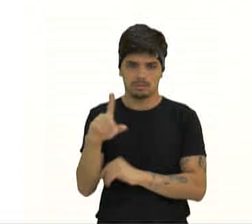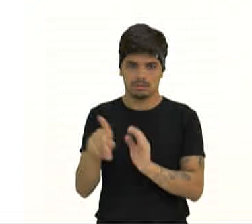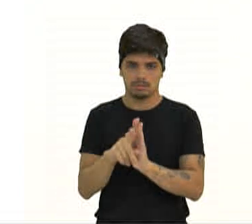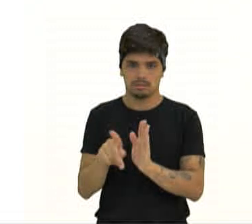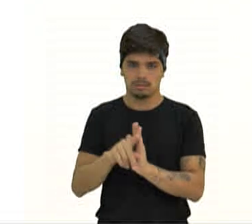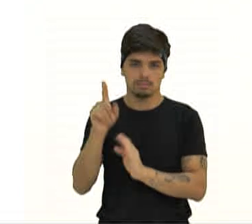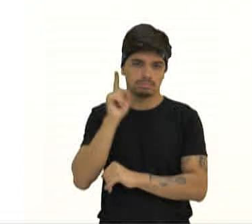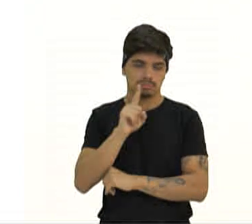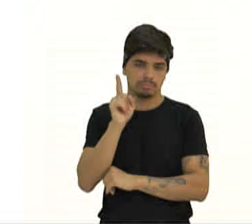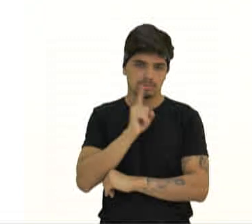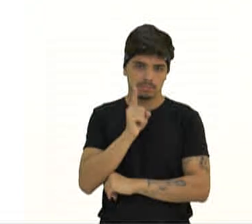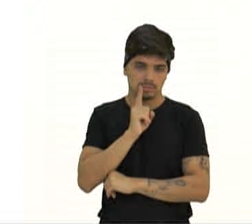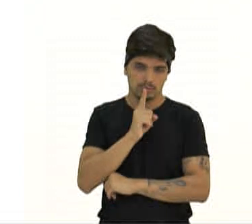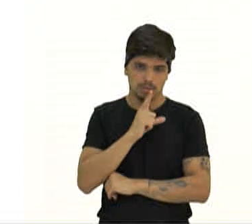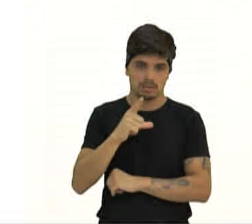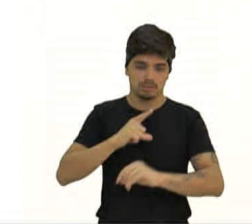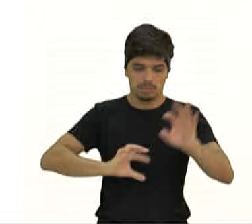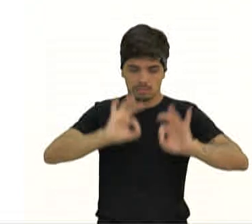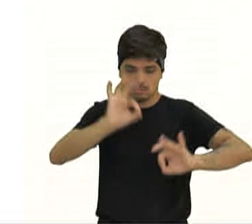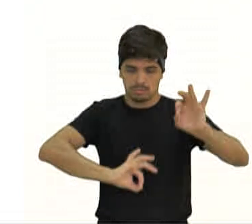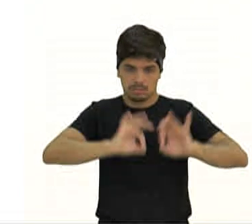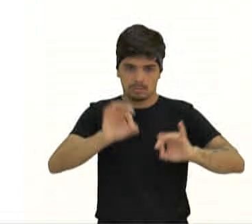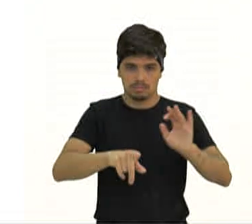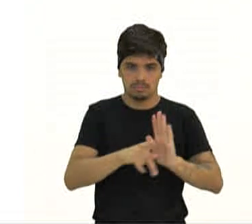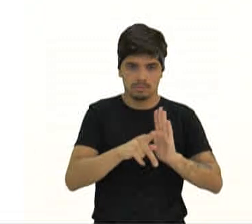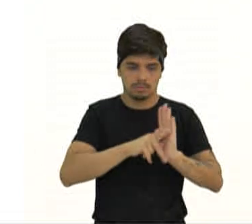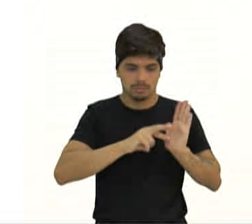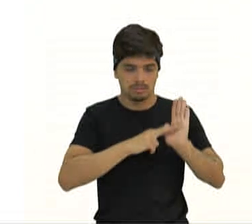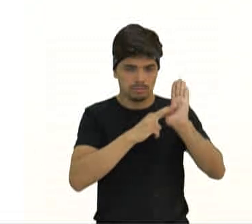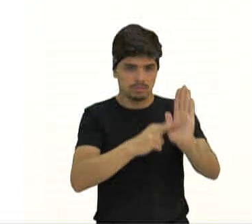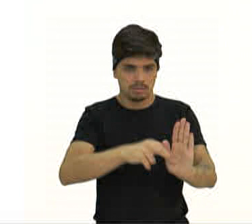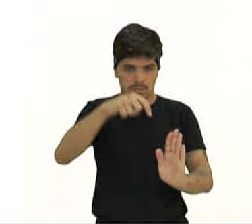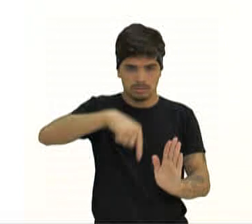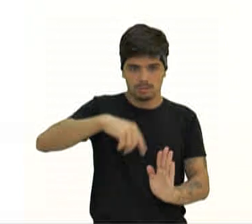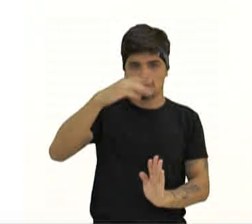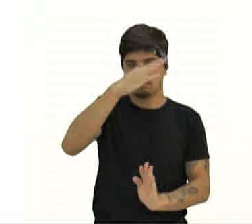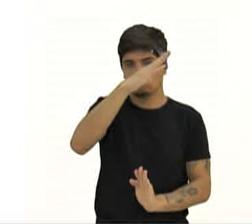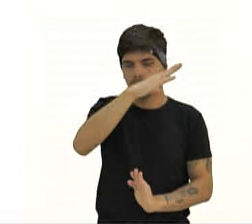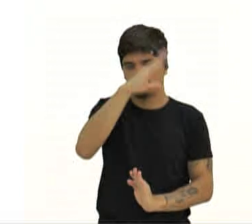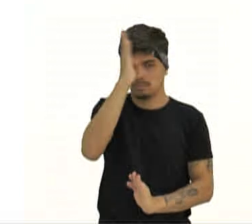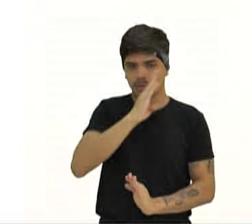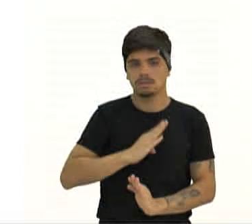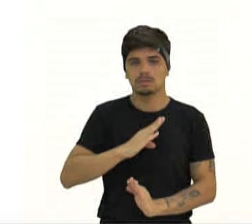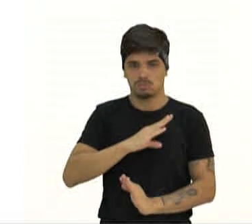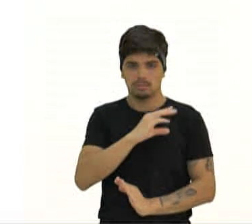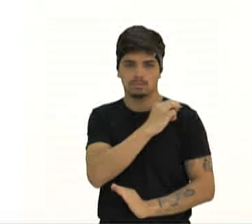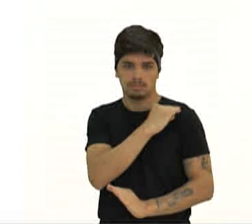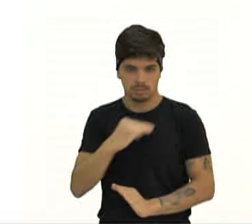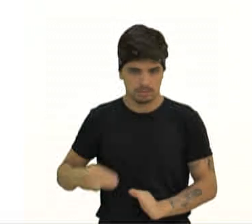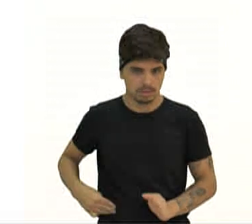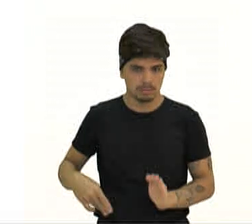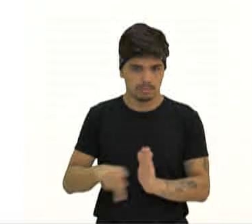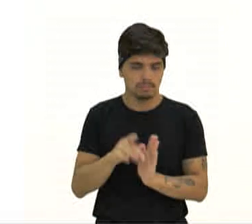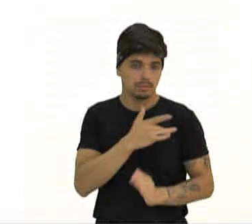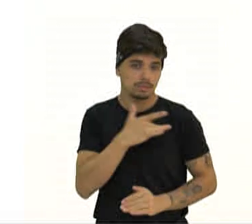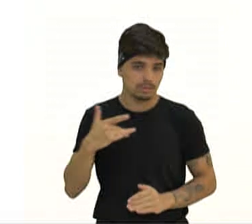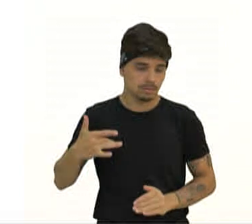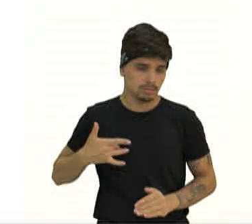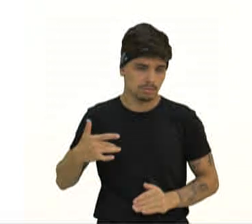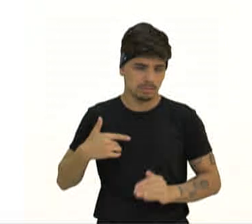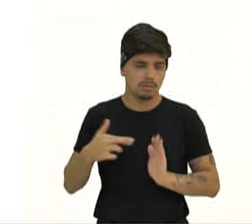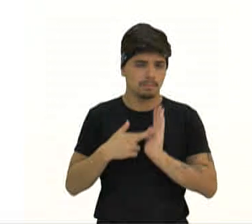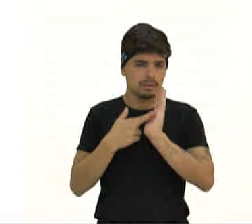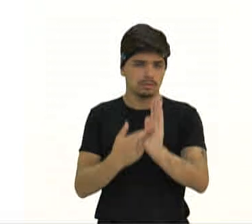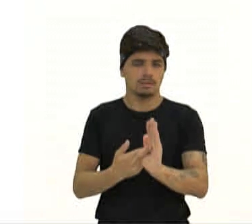estadunidense órgão próximo do que representa no Brasil o Ministério da Saúde houve aumento de quase trinta por cento em relação